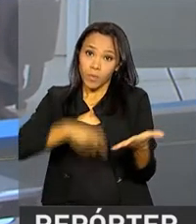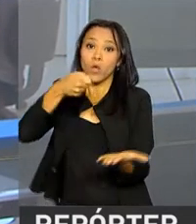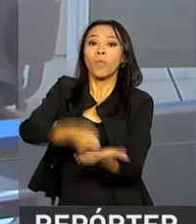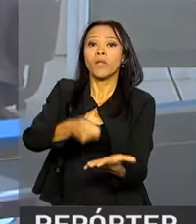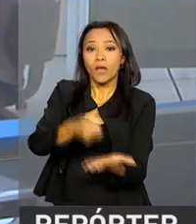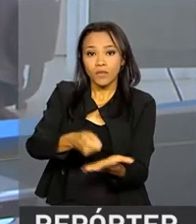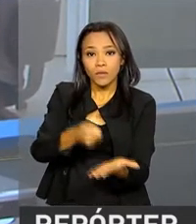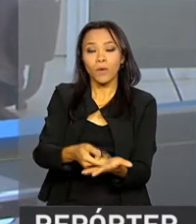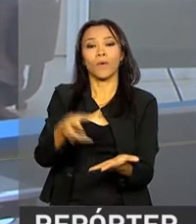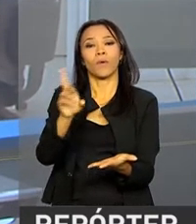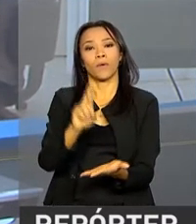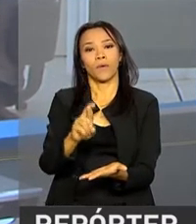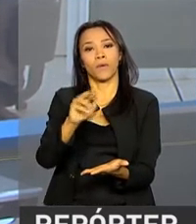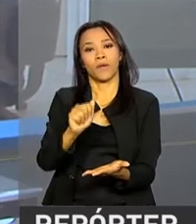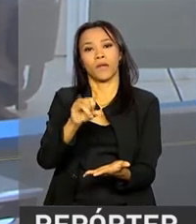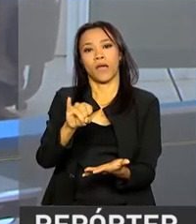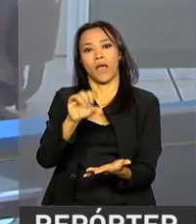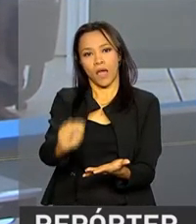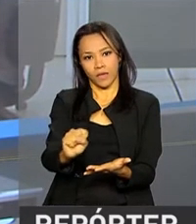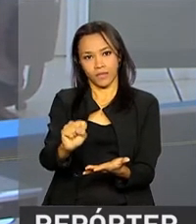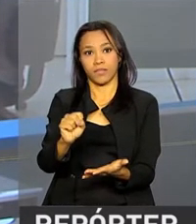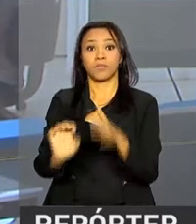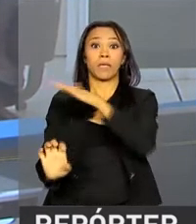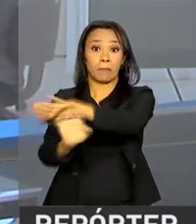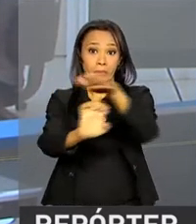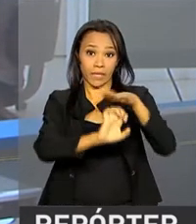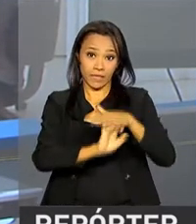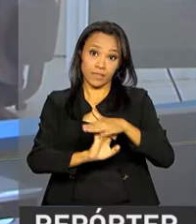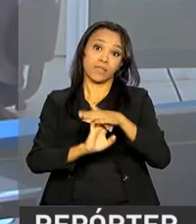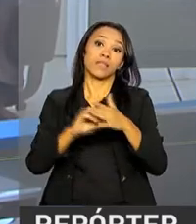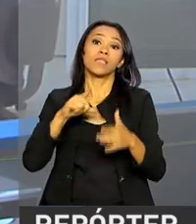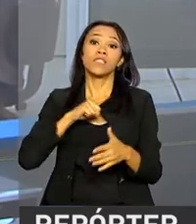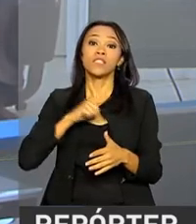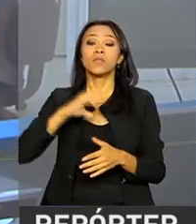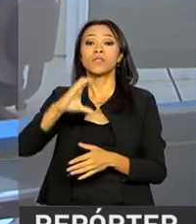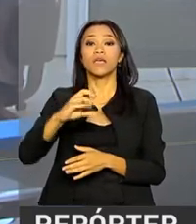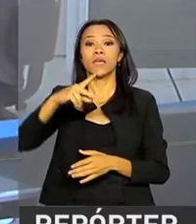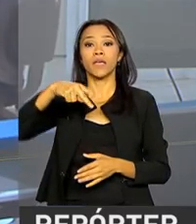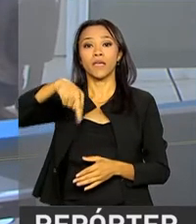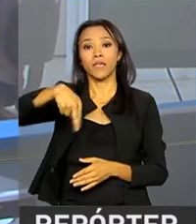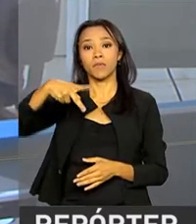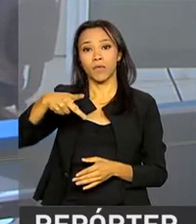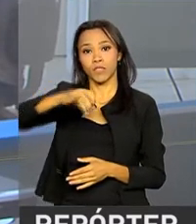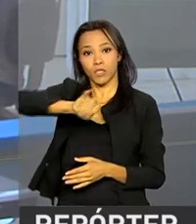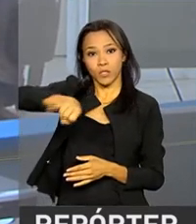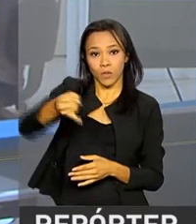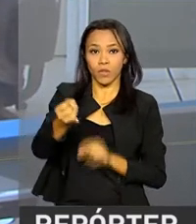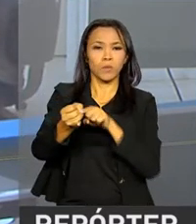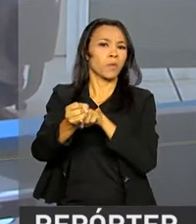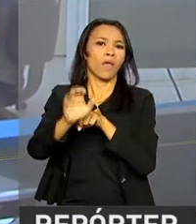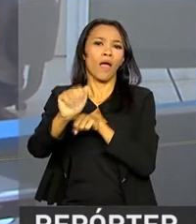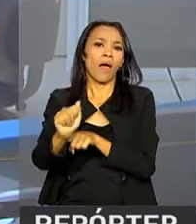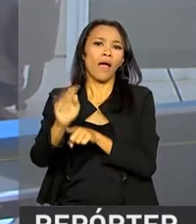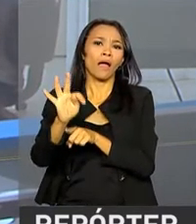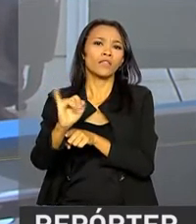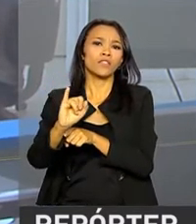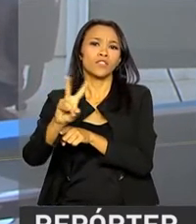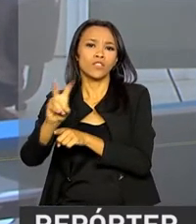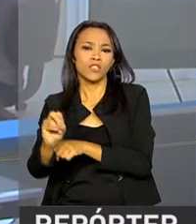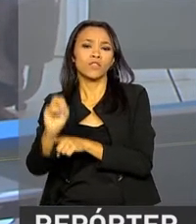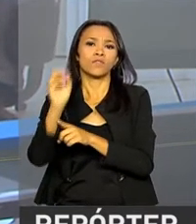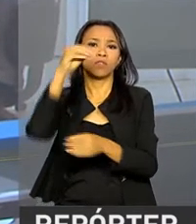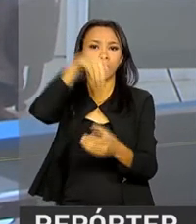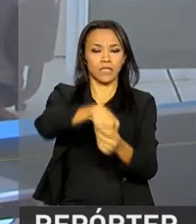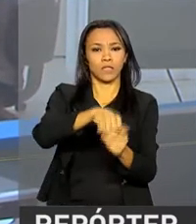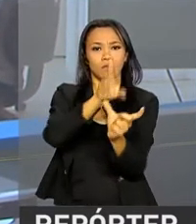jurídicas que estavam com o cnpj ativo na receita federal no ano passado os microempreendedores individuais